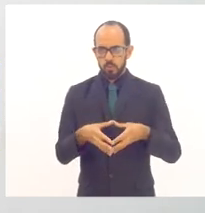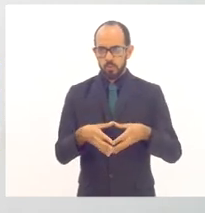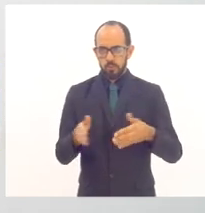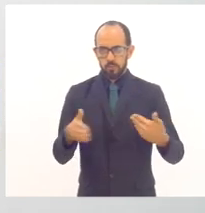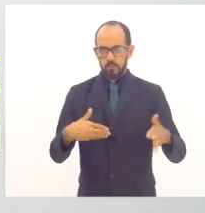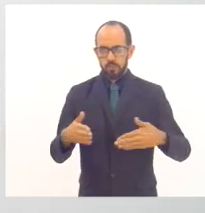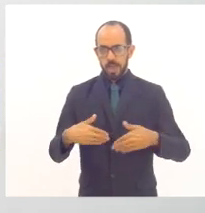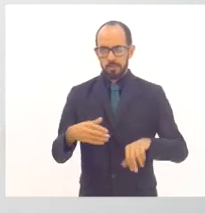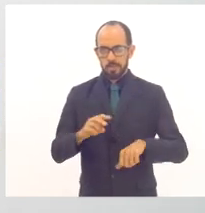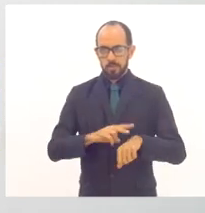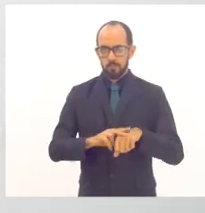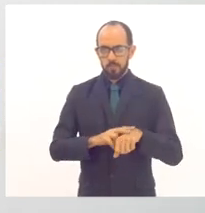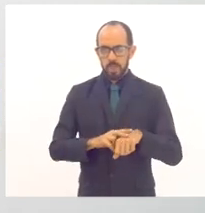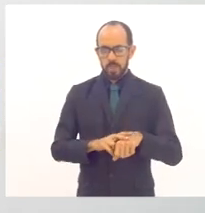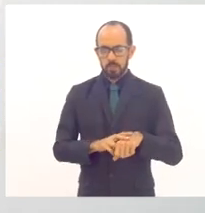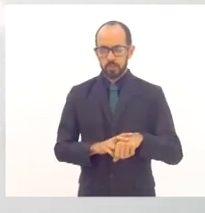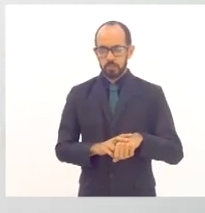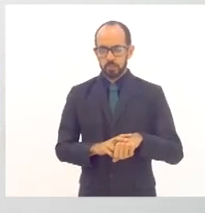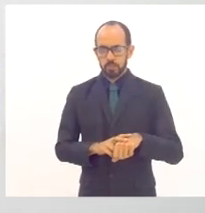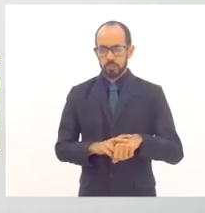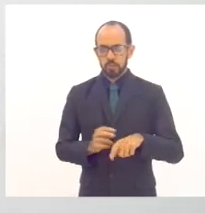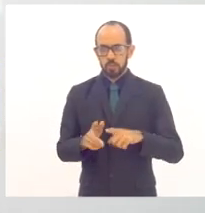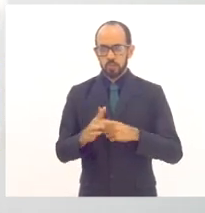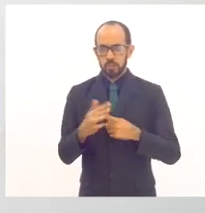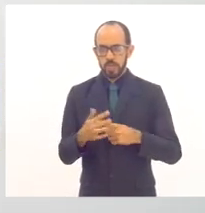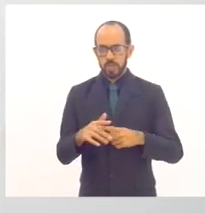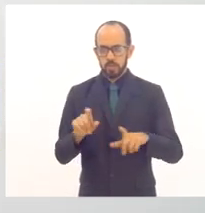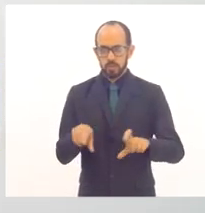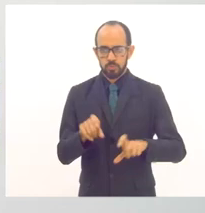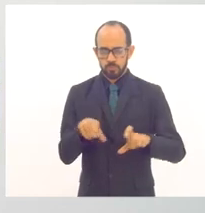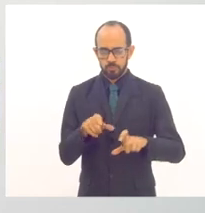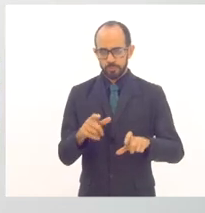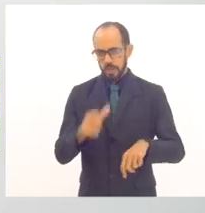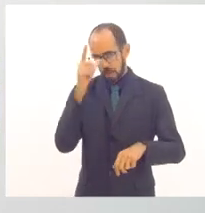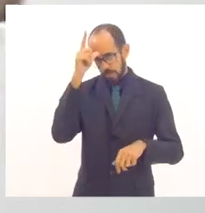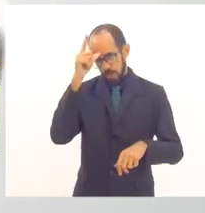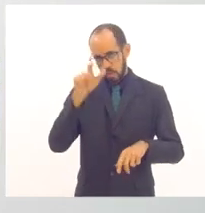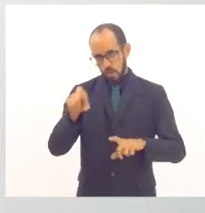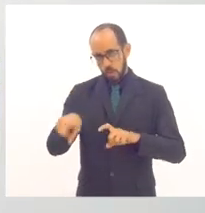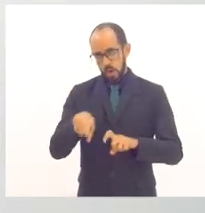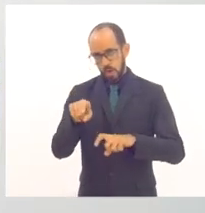de Reciclagem de Computadores, Alemão, Rocinha, Mangueira,